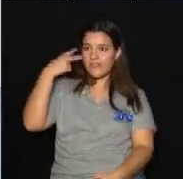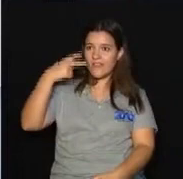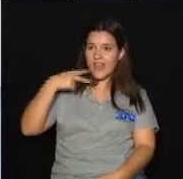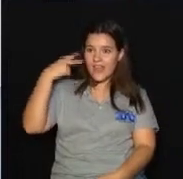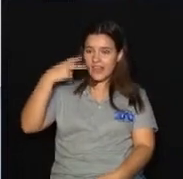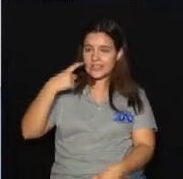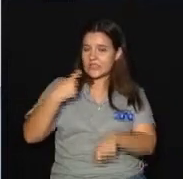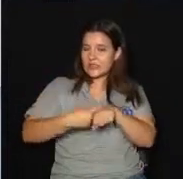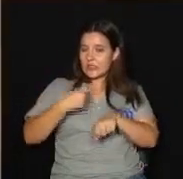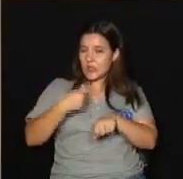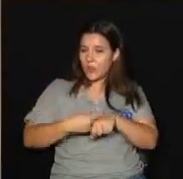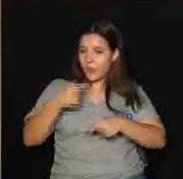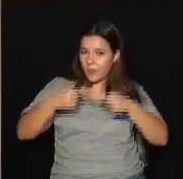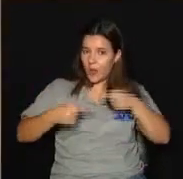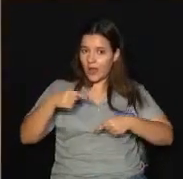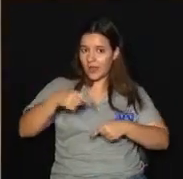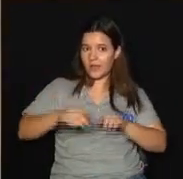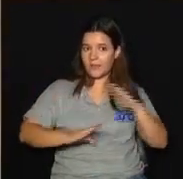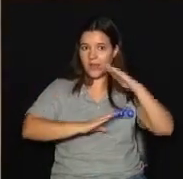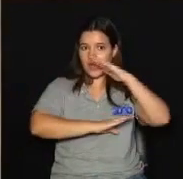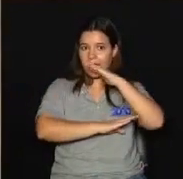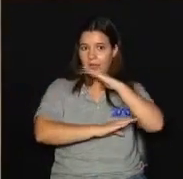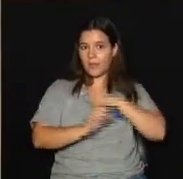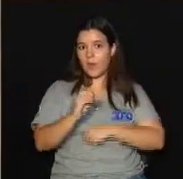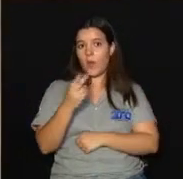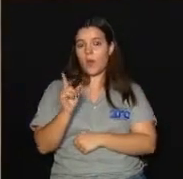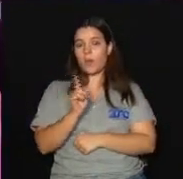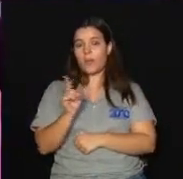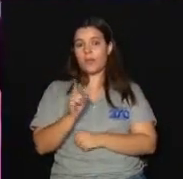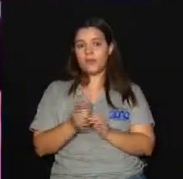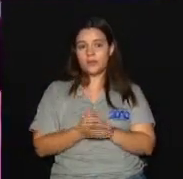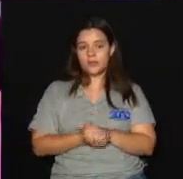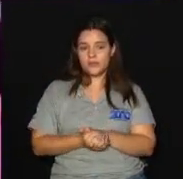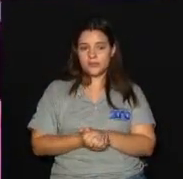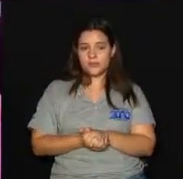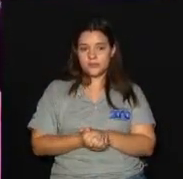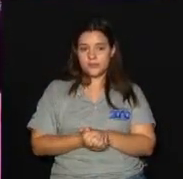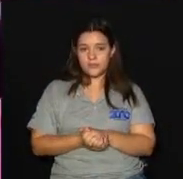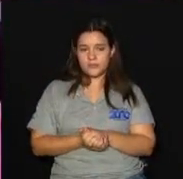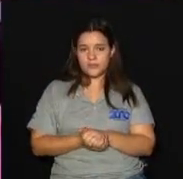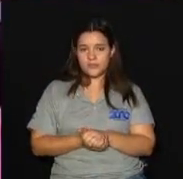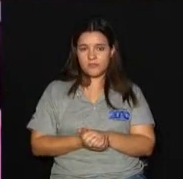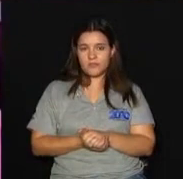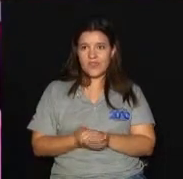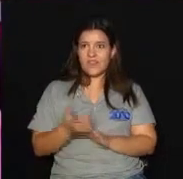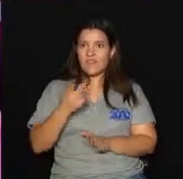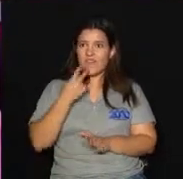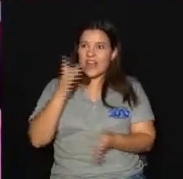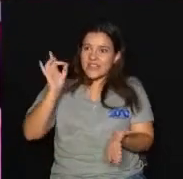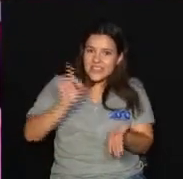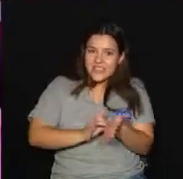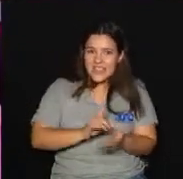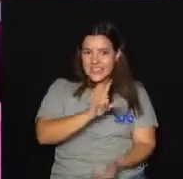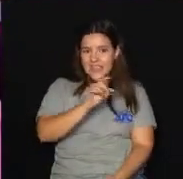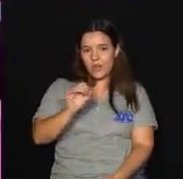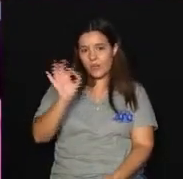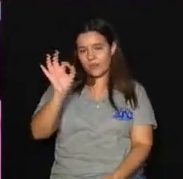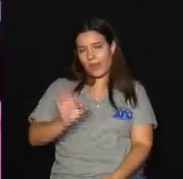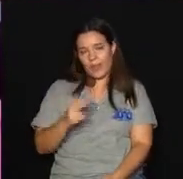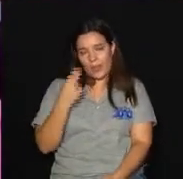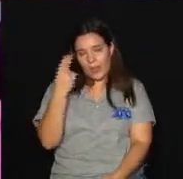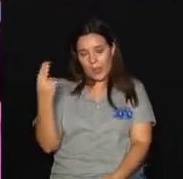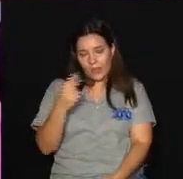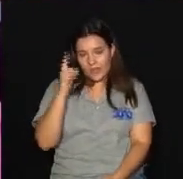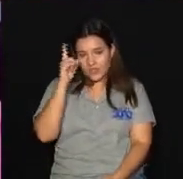de Campinas ou não? Olha, afirmar com toda certeza